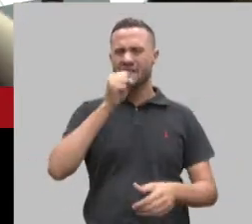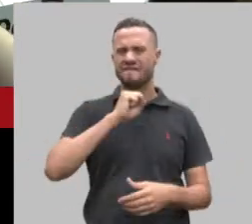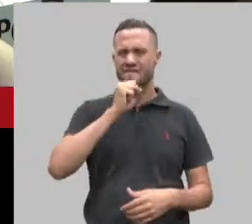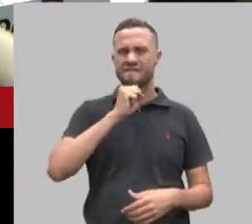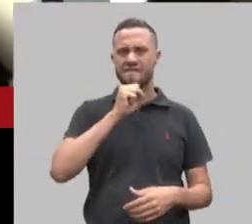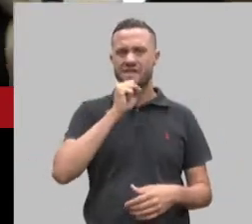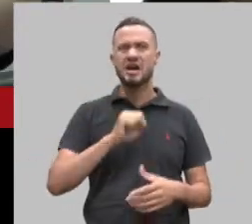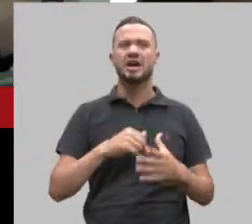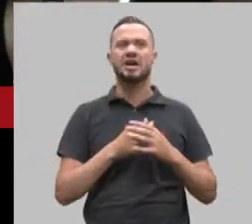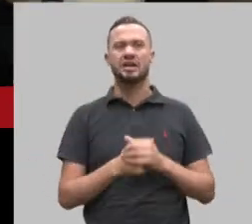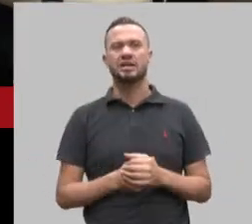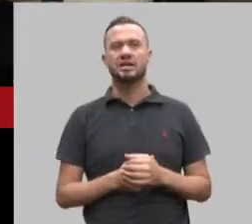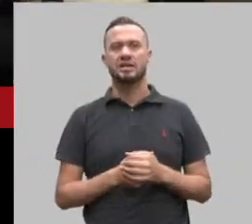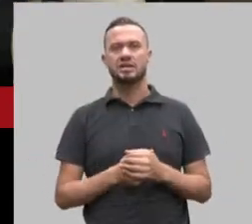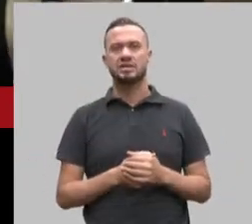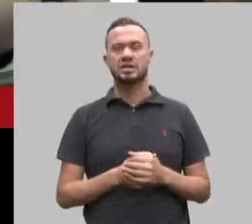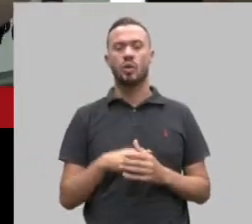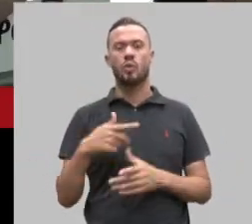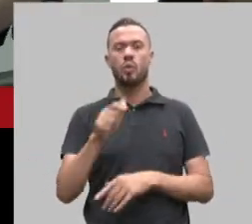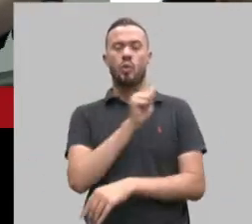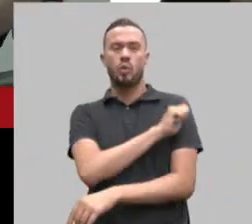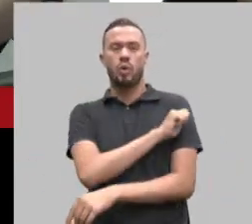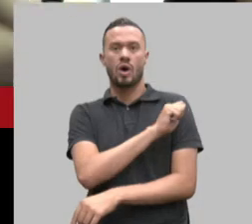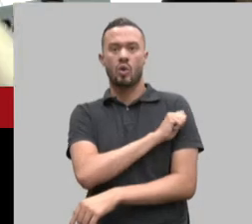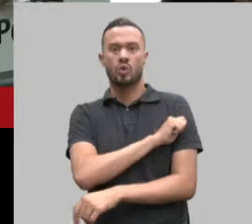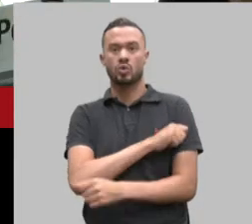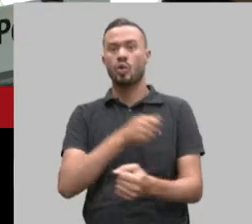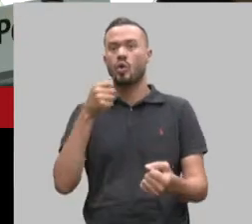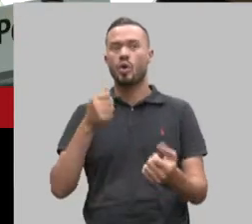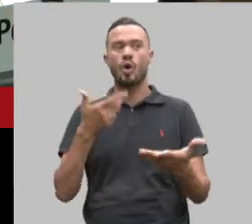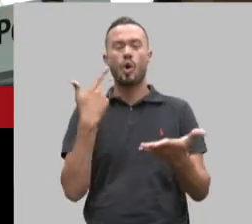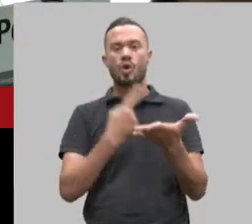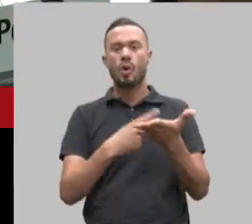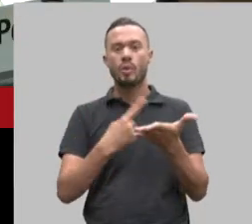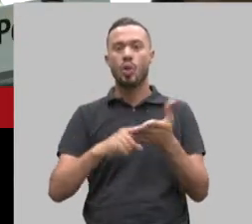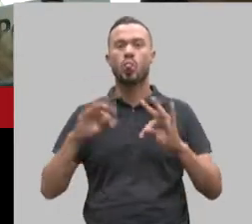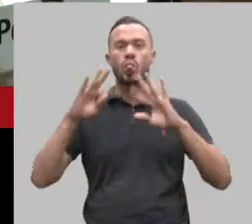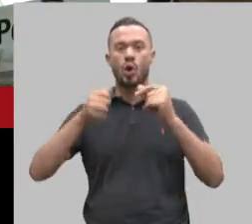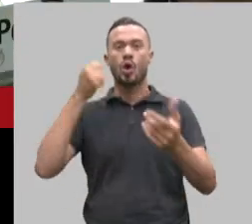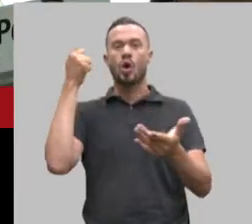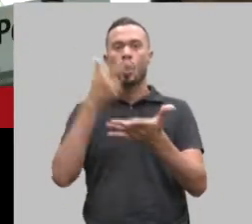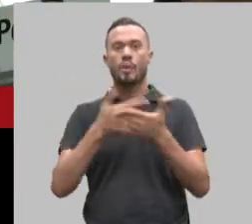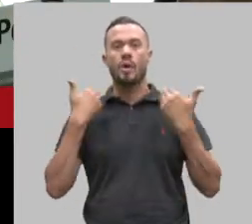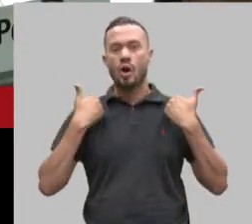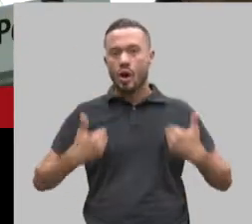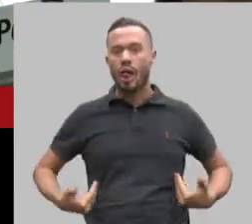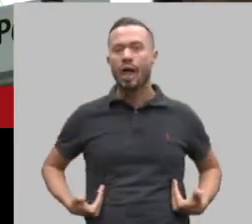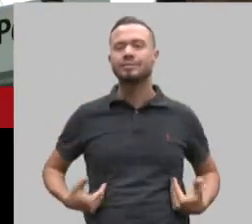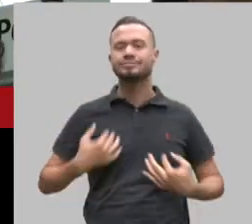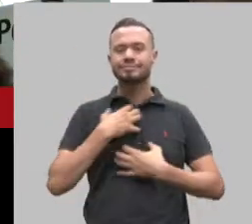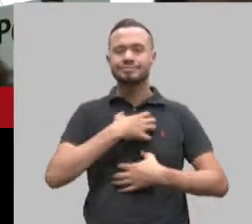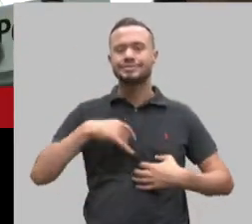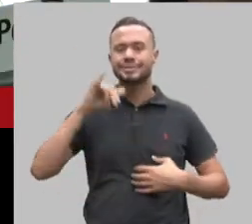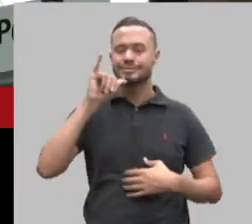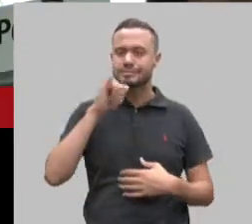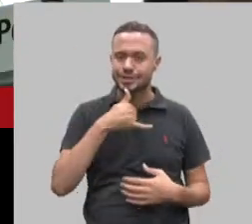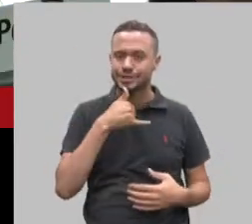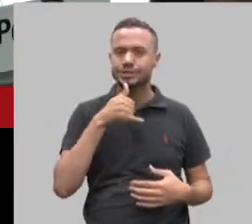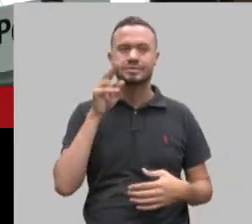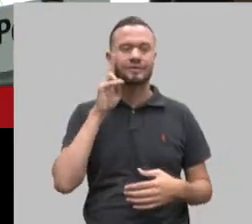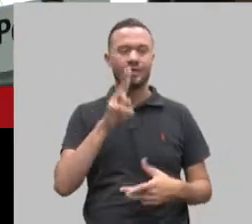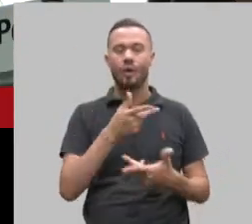assim os alunos da minha escola fizeram uma vaquinha para dar uma mochila para ele é de partir o coração ver cenas dessas